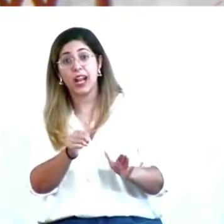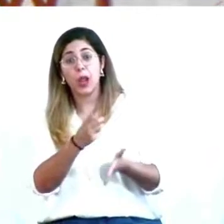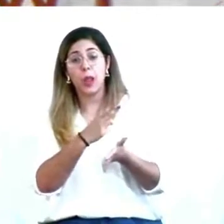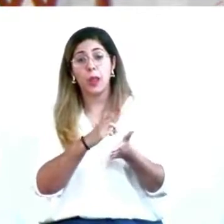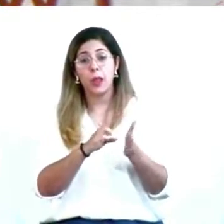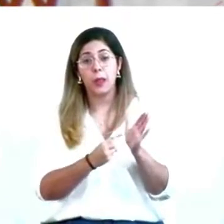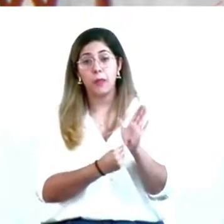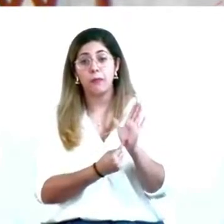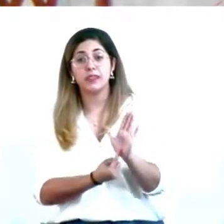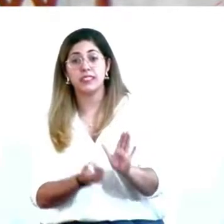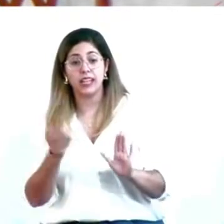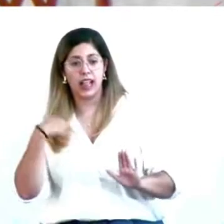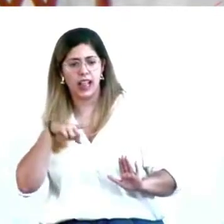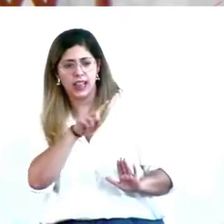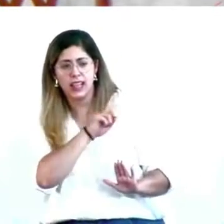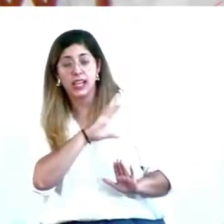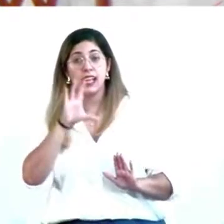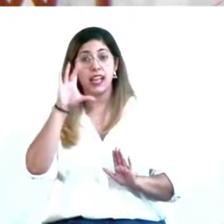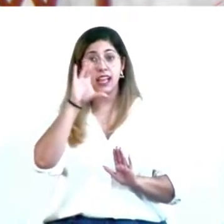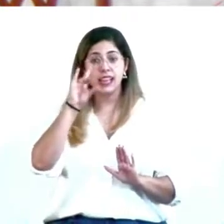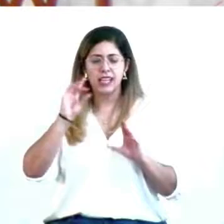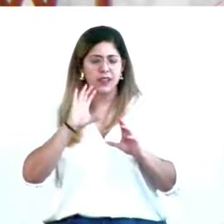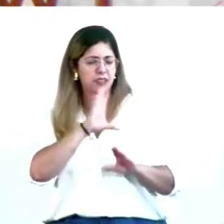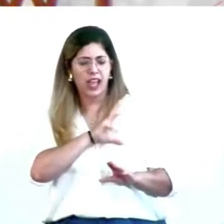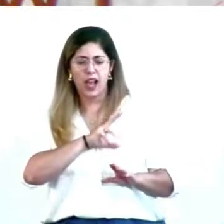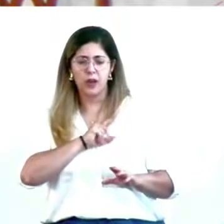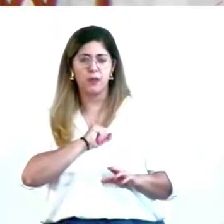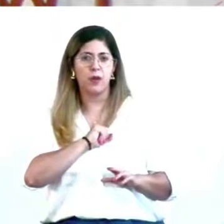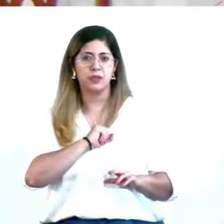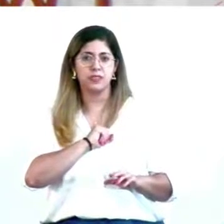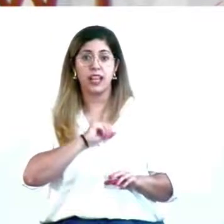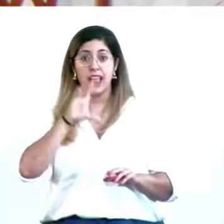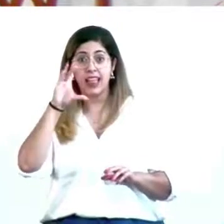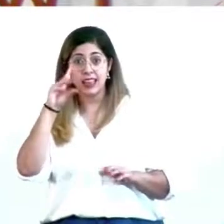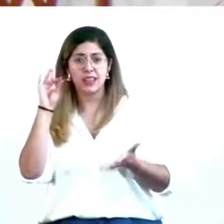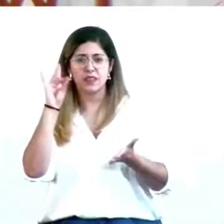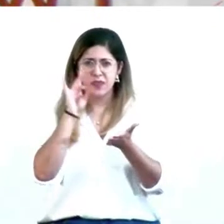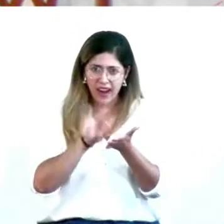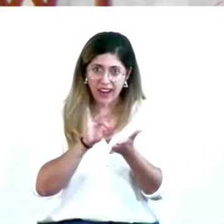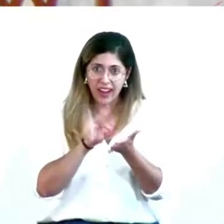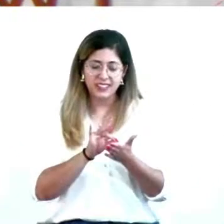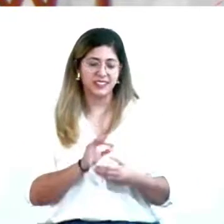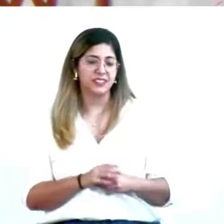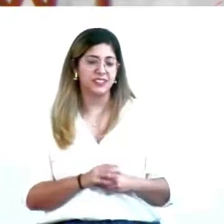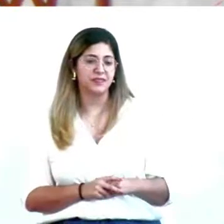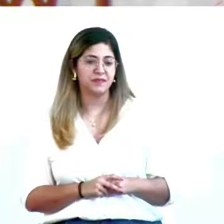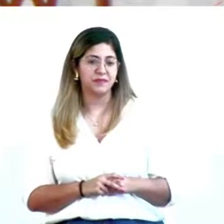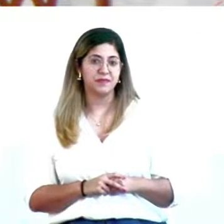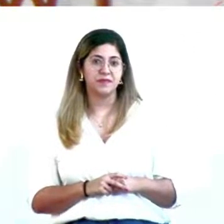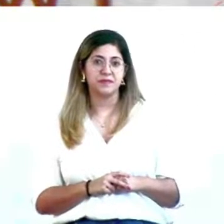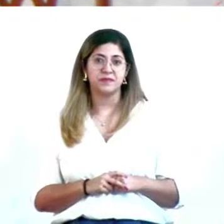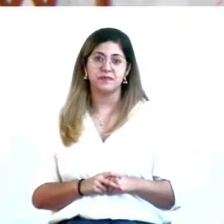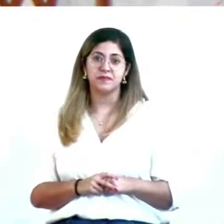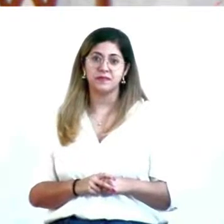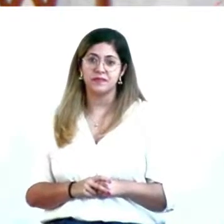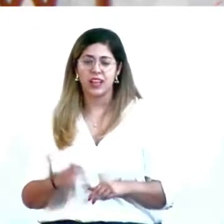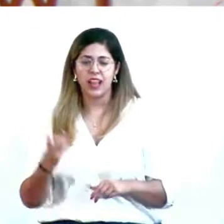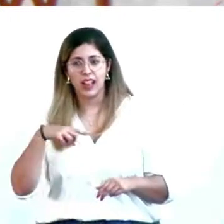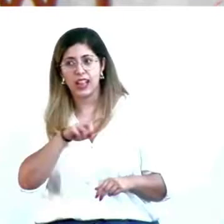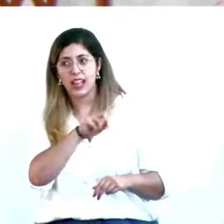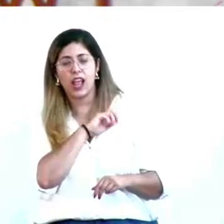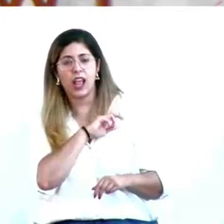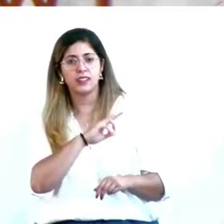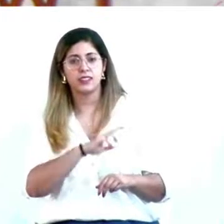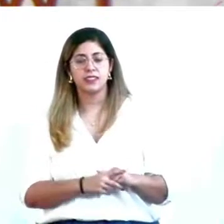luz, que Deus é amor, que Deus é verdade. E sendo Deus, em seus